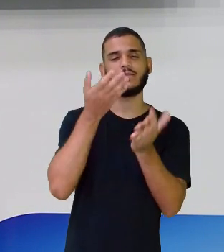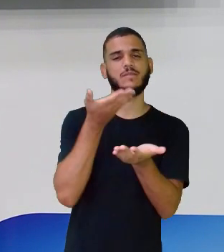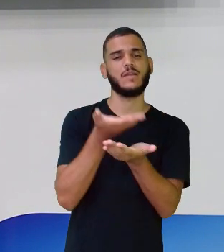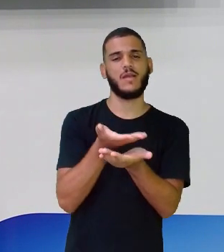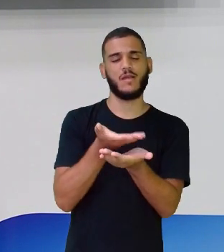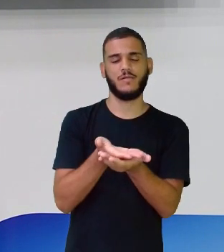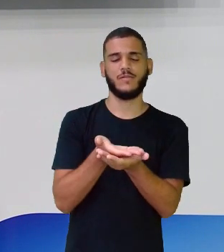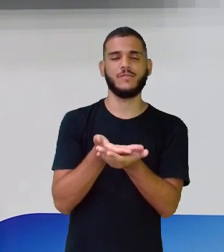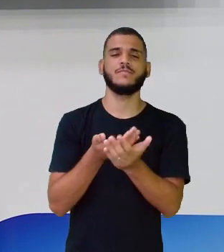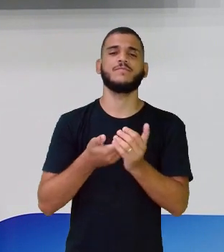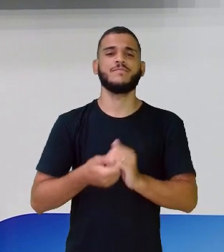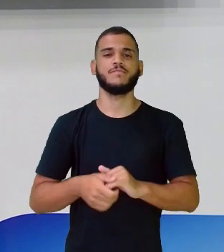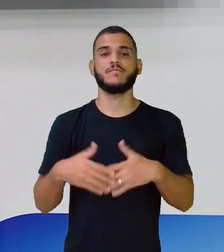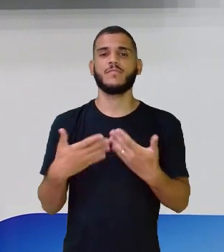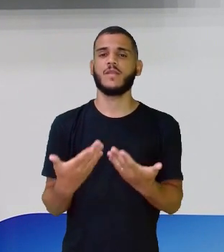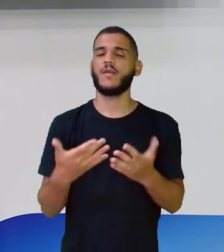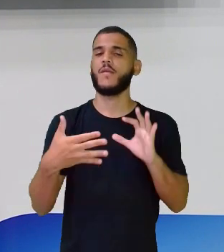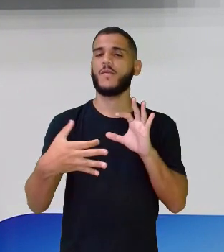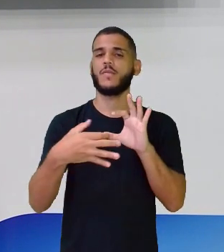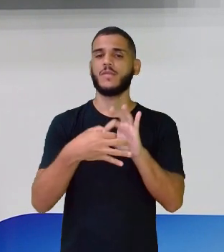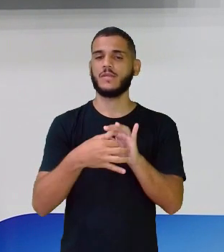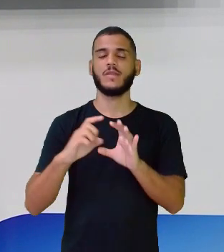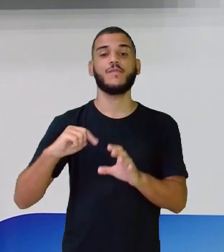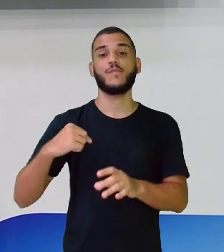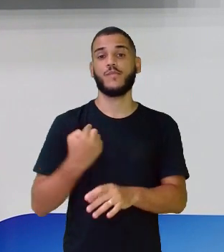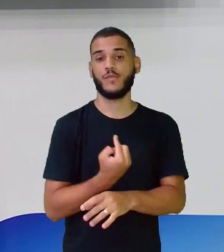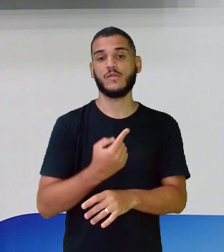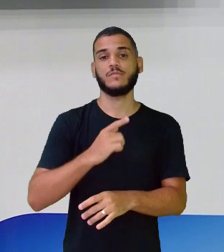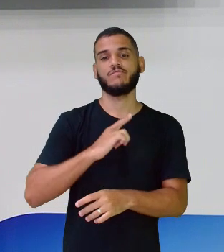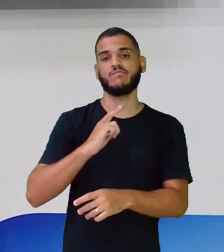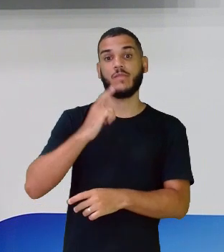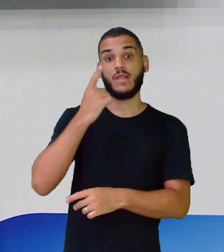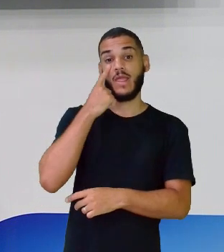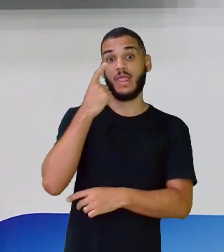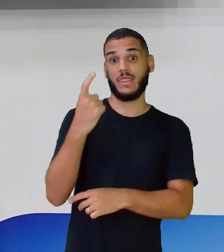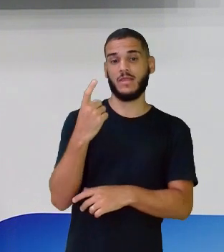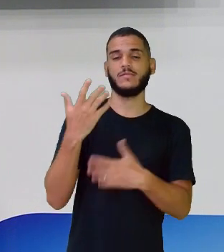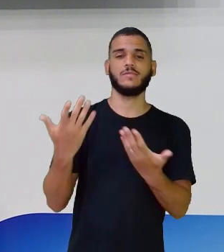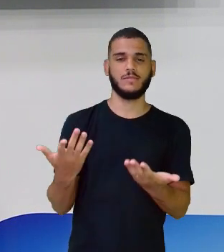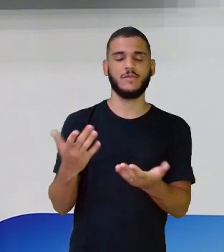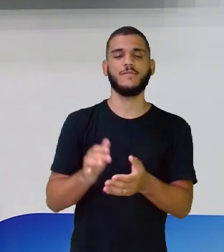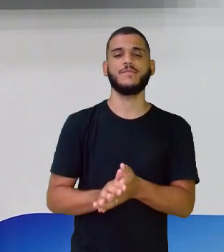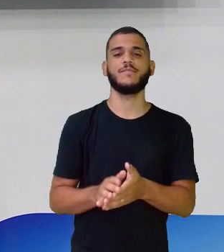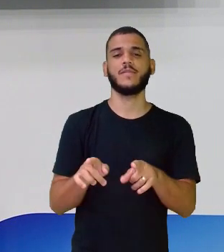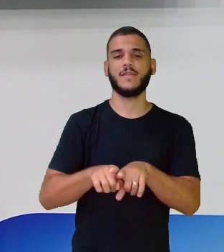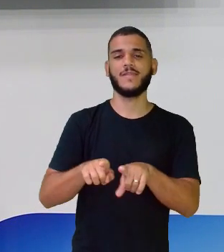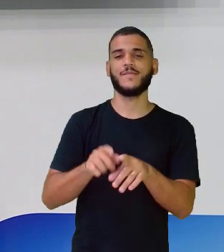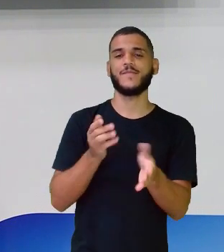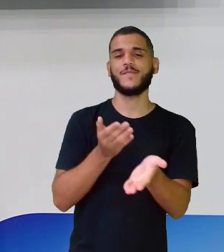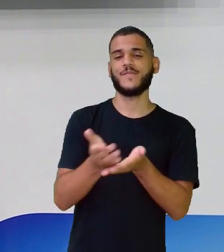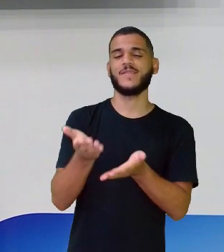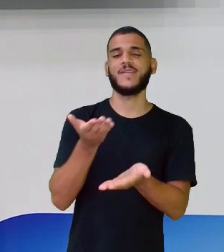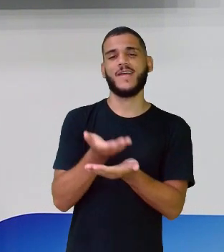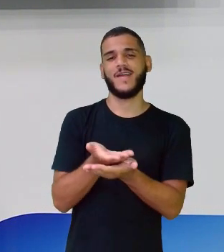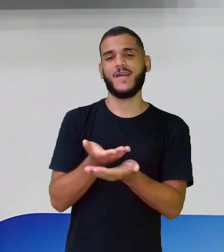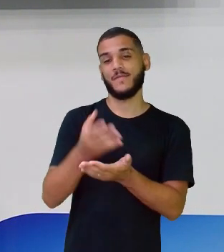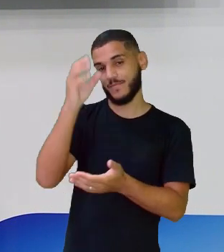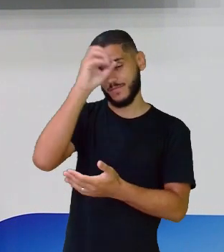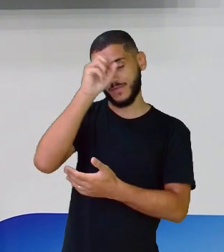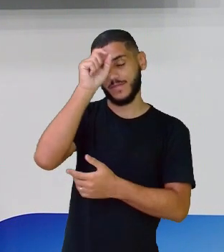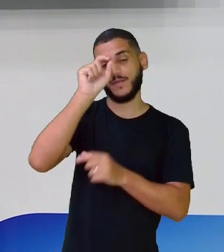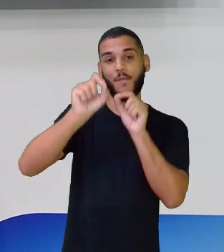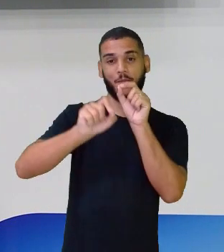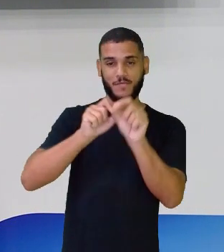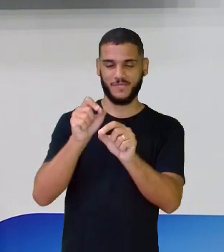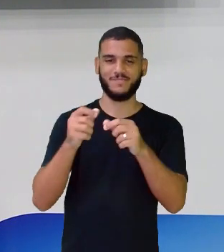as nossas aulas. Então, fica conectado, fica ligadinho e vamos aí à nossa aula. O que aprenderemos